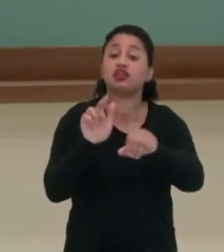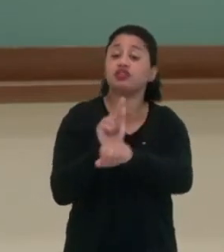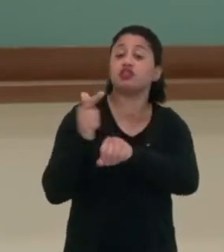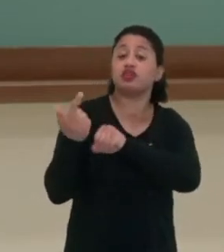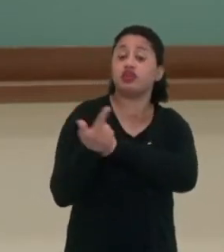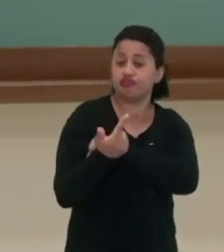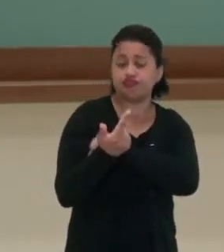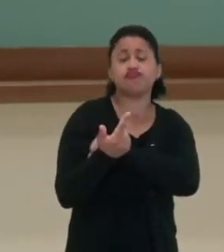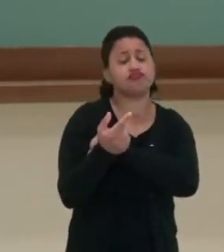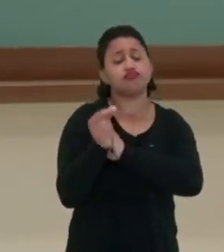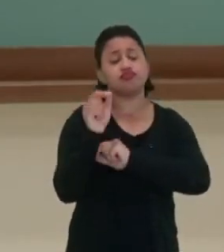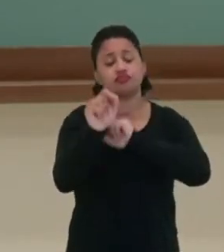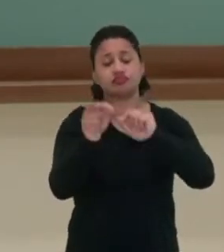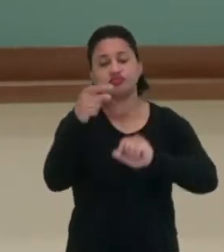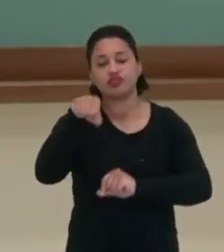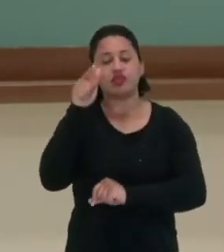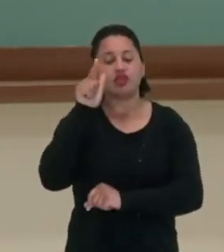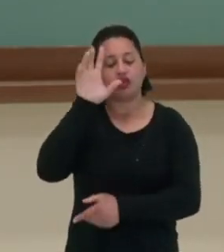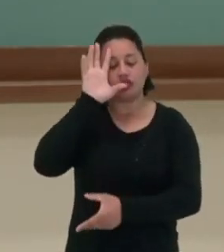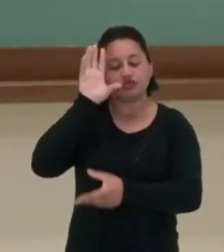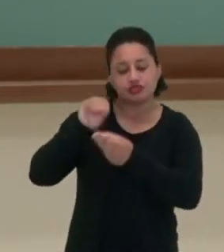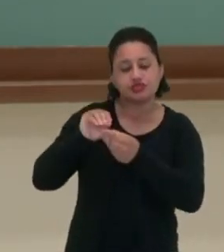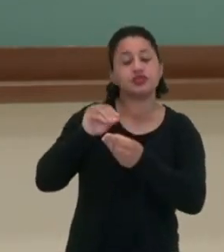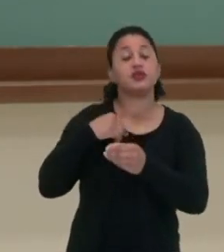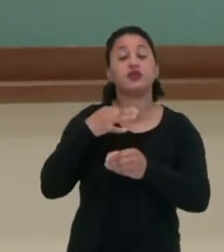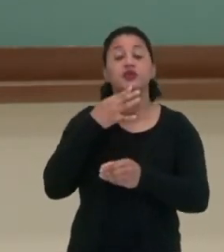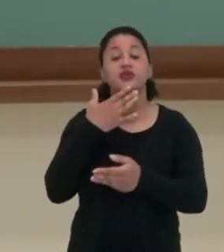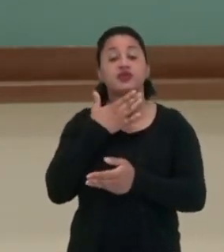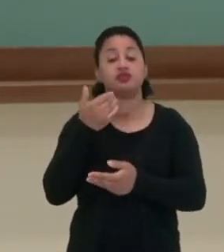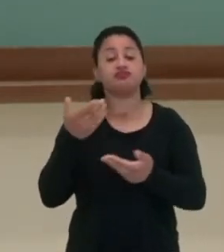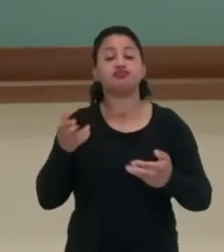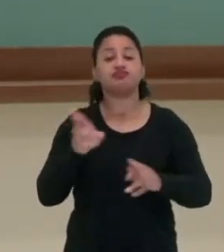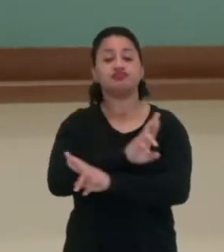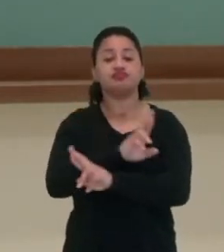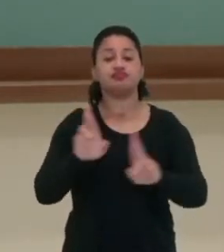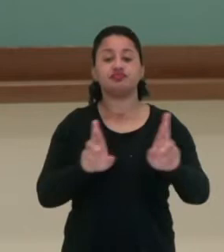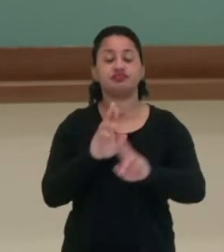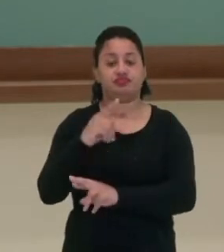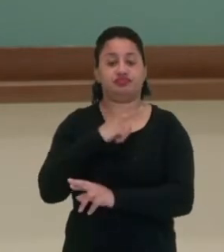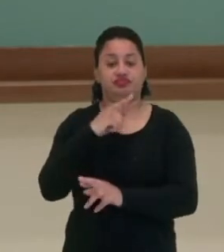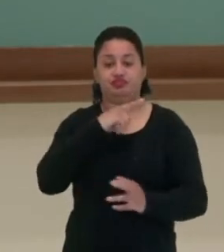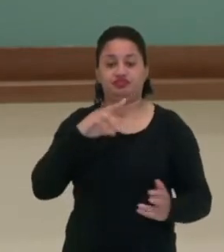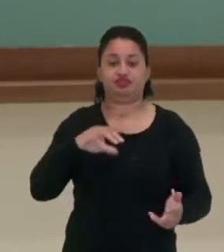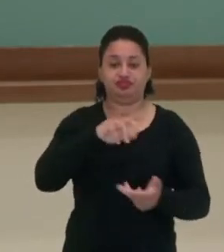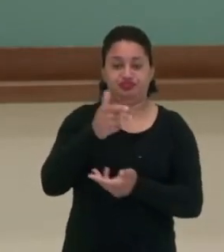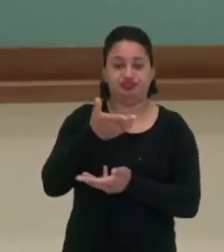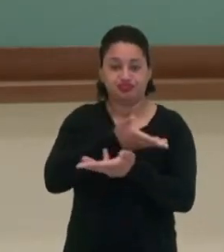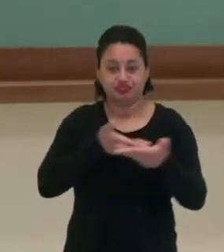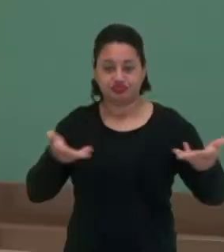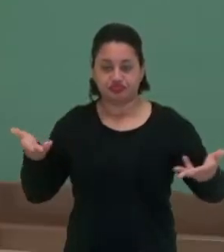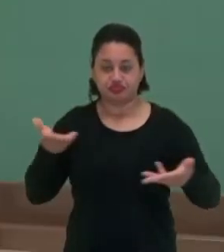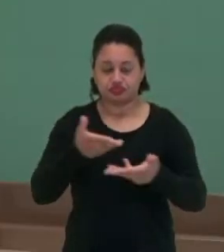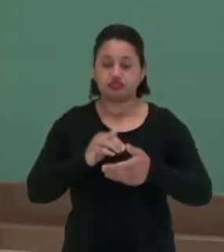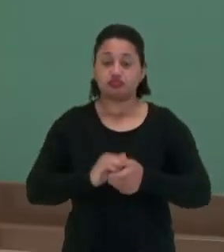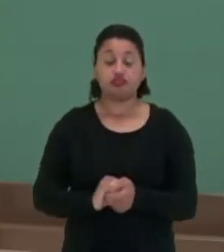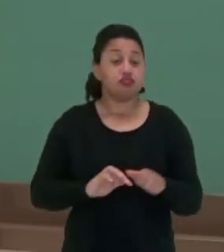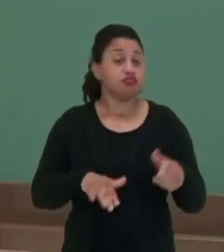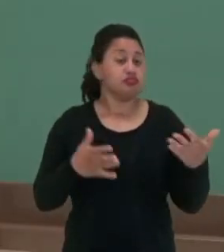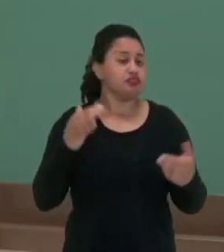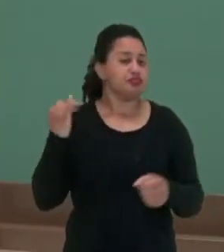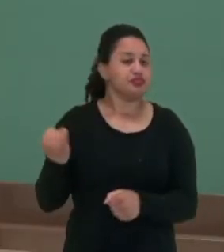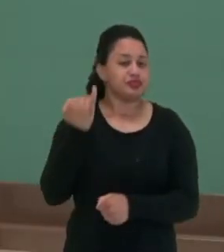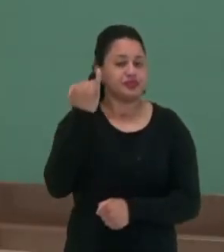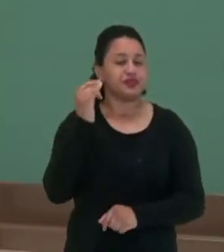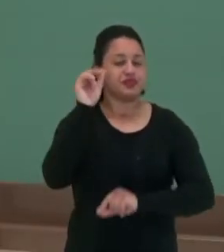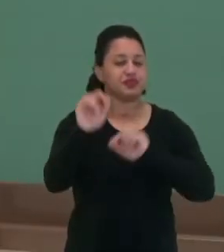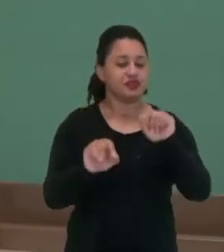planeta para que você possa compreender e conhecer melhor as relações que existem no nosso planeta. E para isso, é de fundamental importância